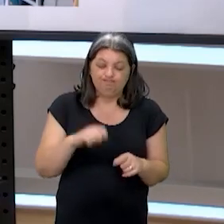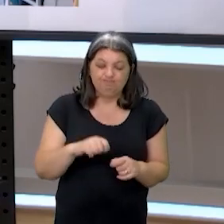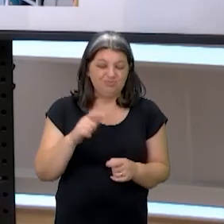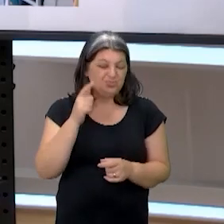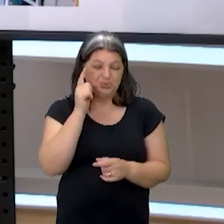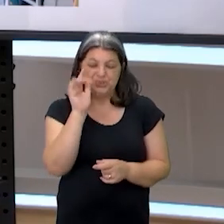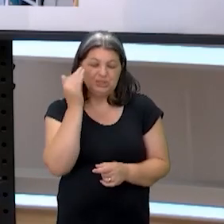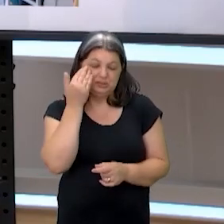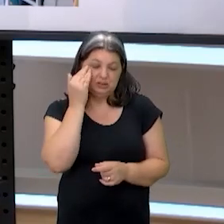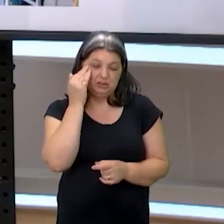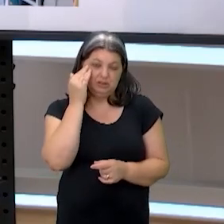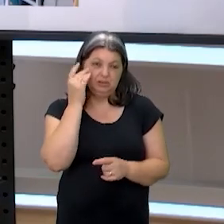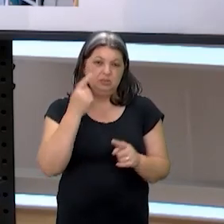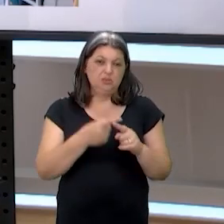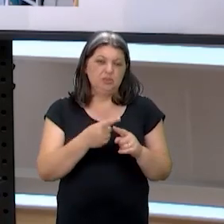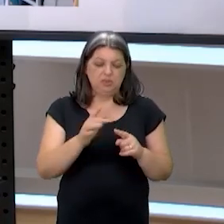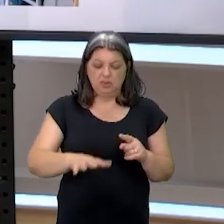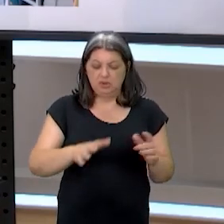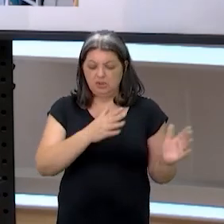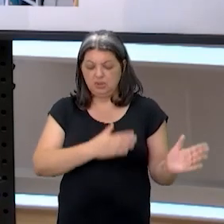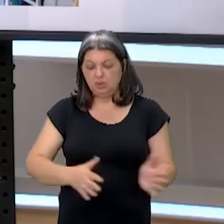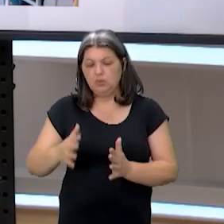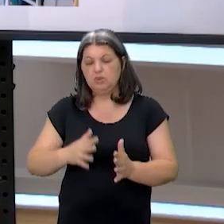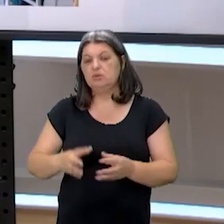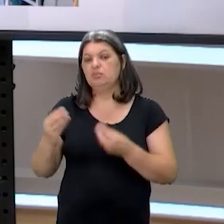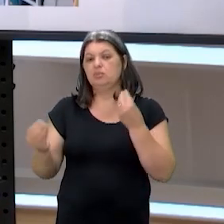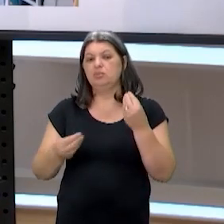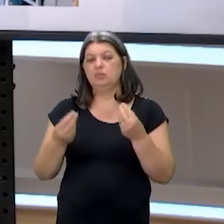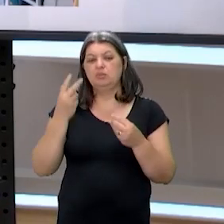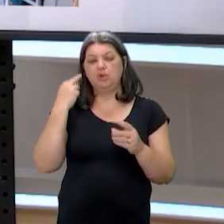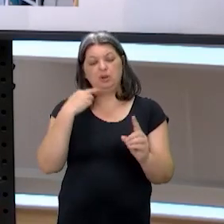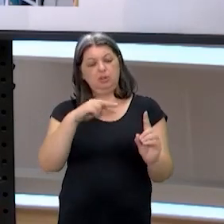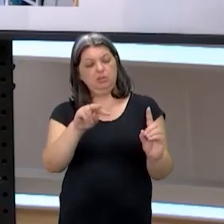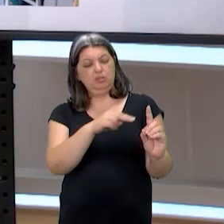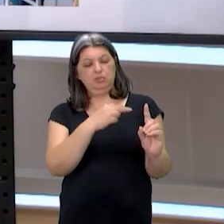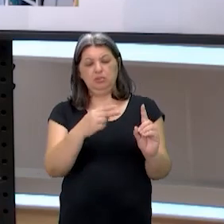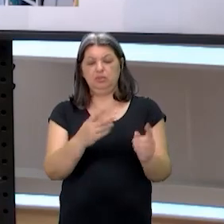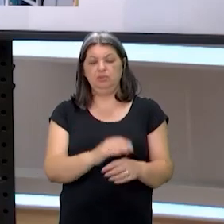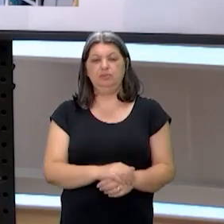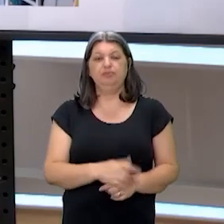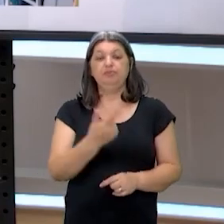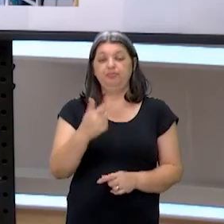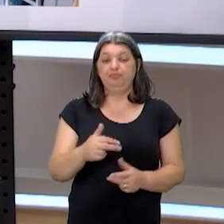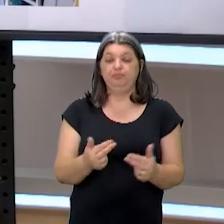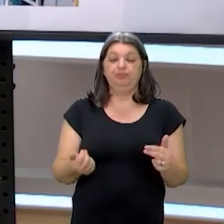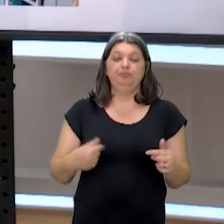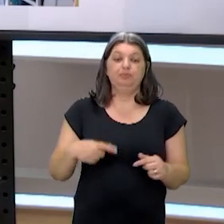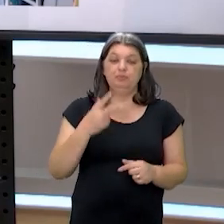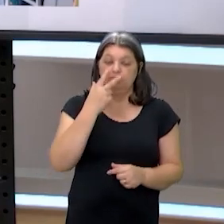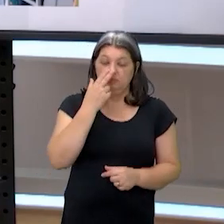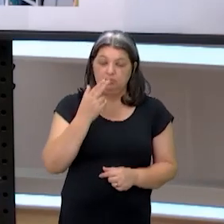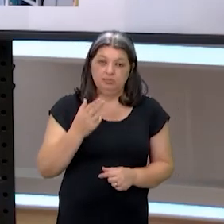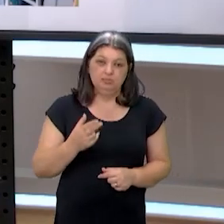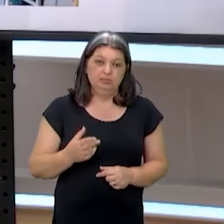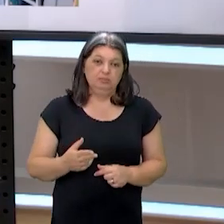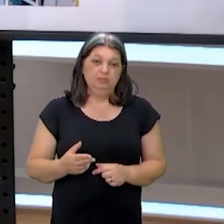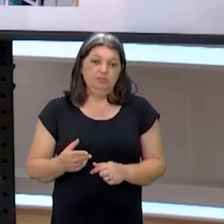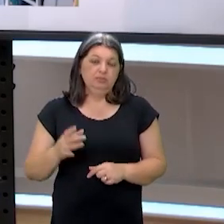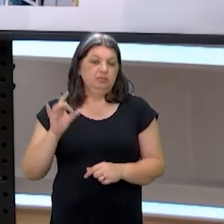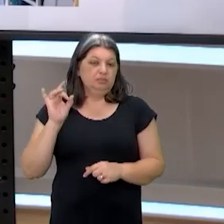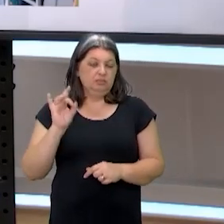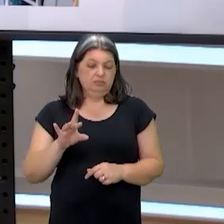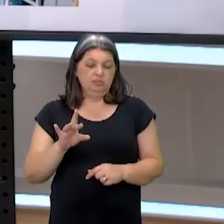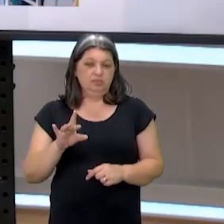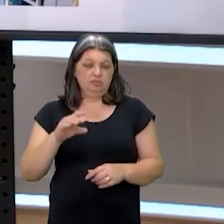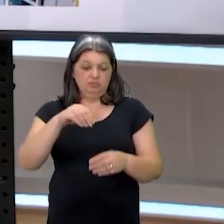a produção numa perspectiva integral. Outra coisa, para quem acha que isso fica localizado